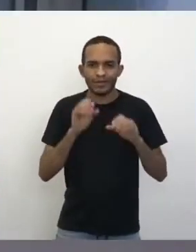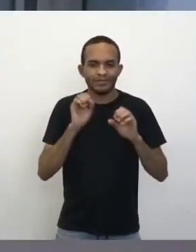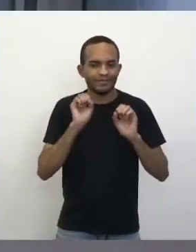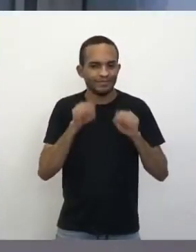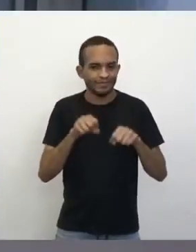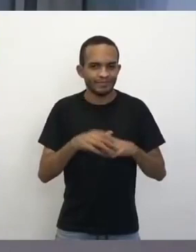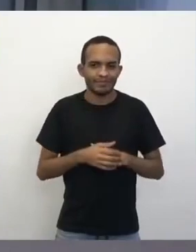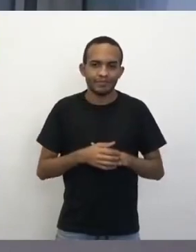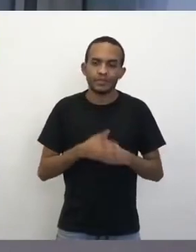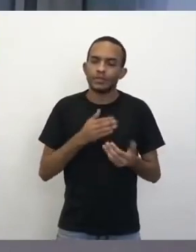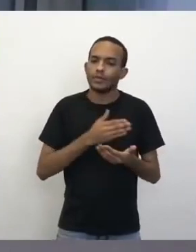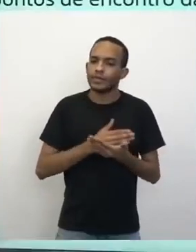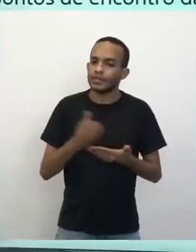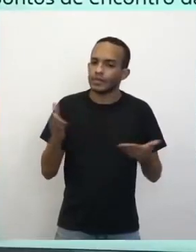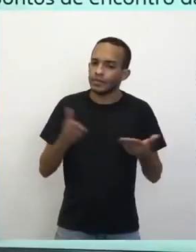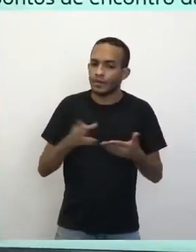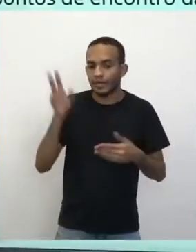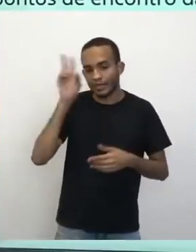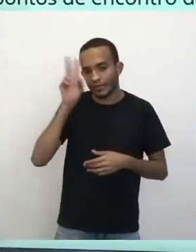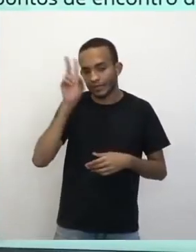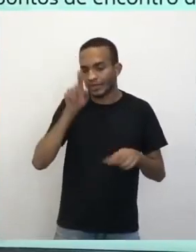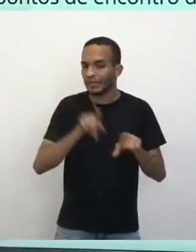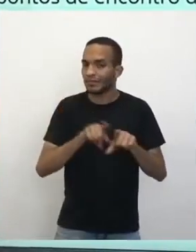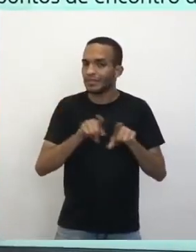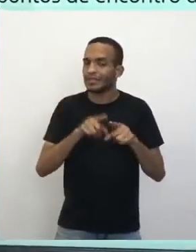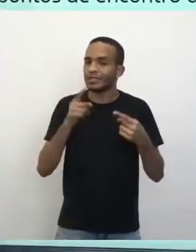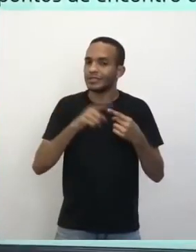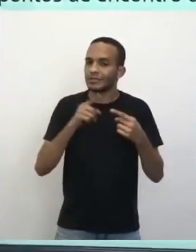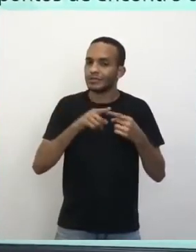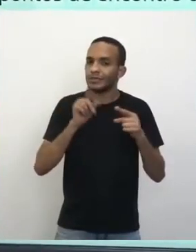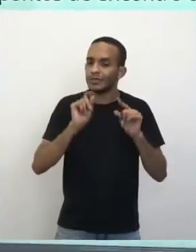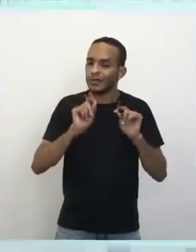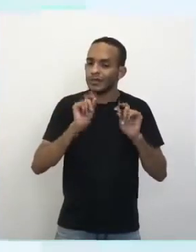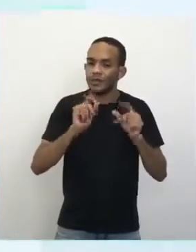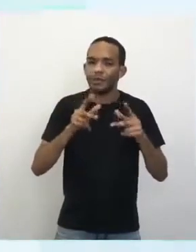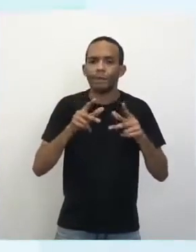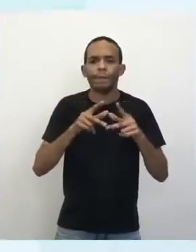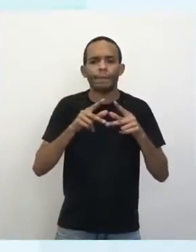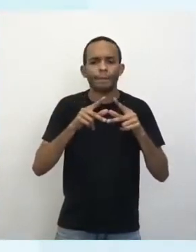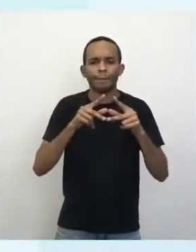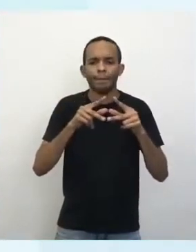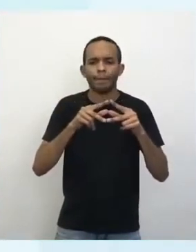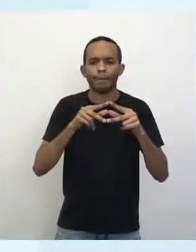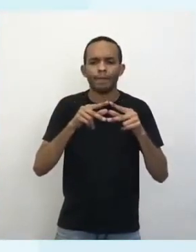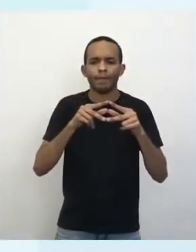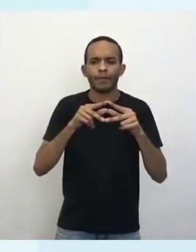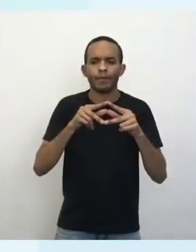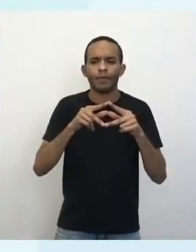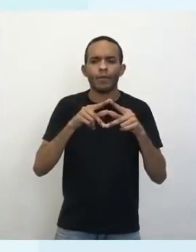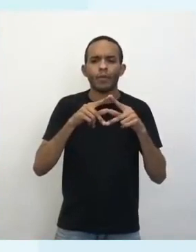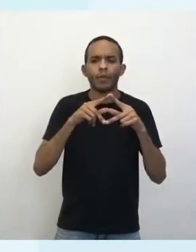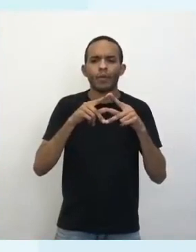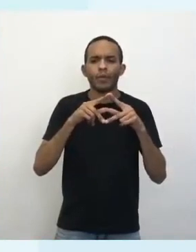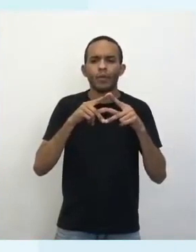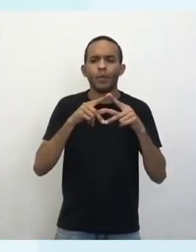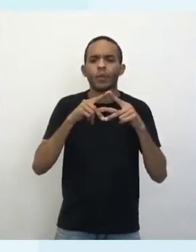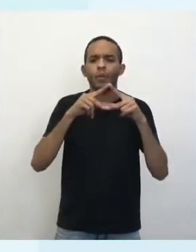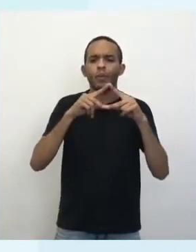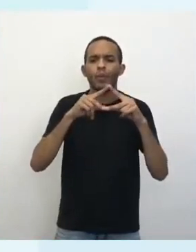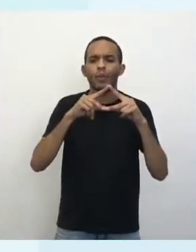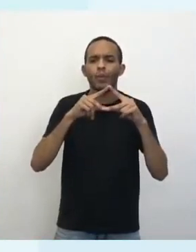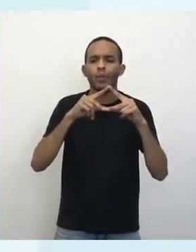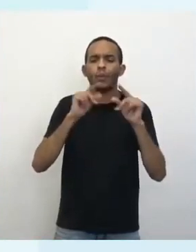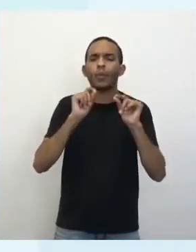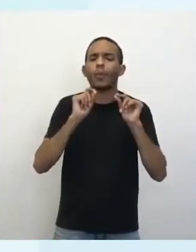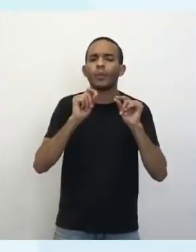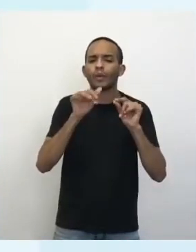Vamos! Vamos começar então lembrando das pirâmides, né, pessoal? O que é uma pirâmide? A pirâmide, ela é uma